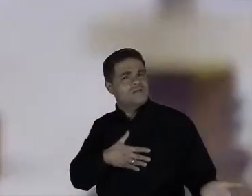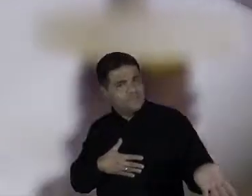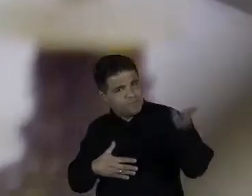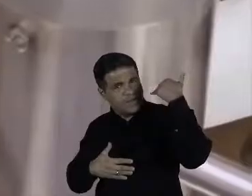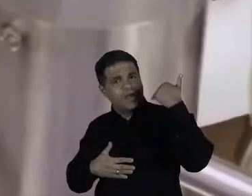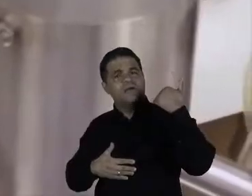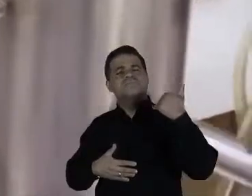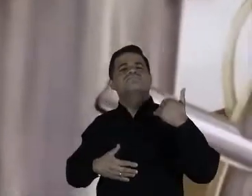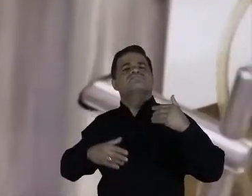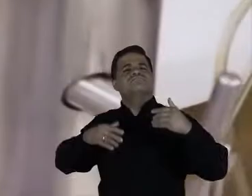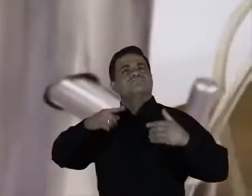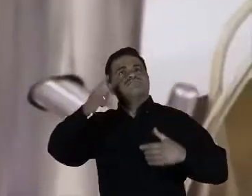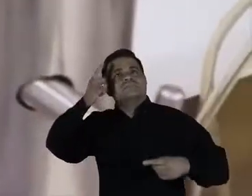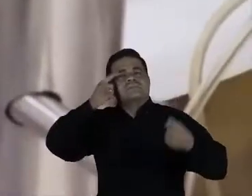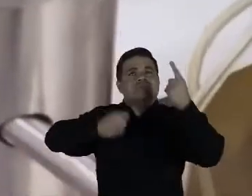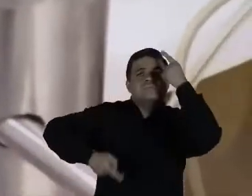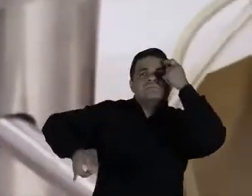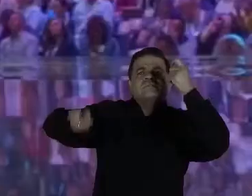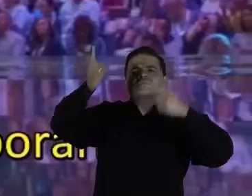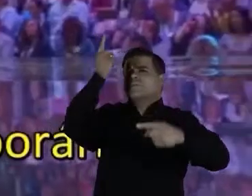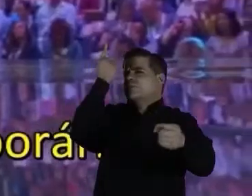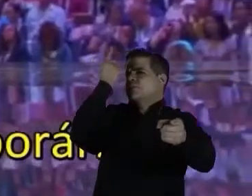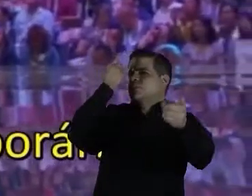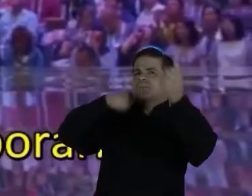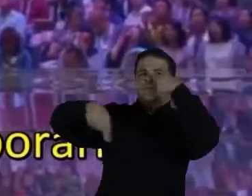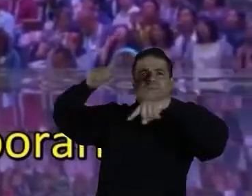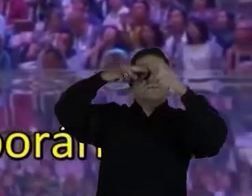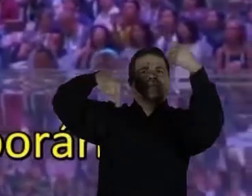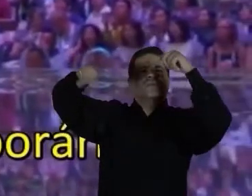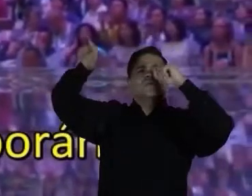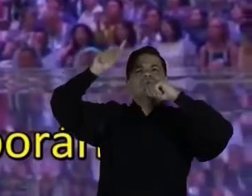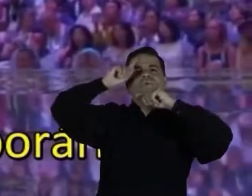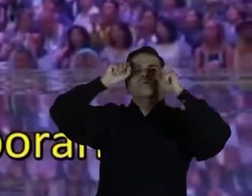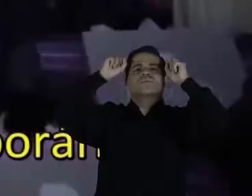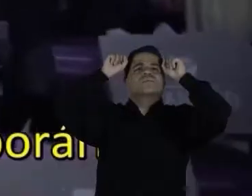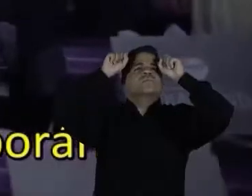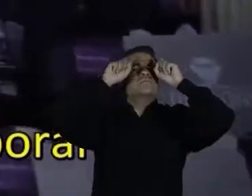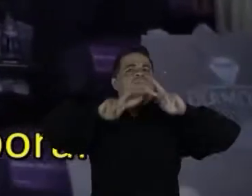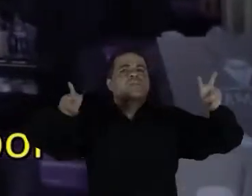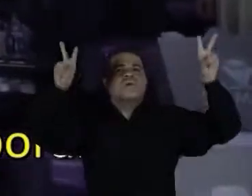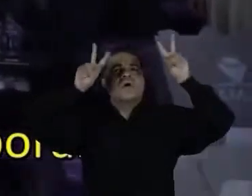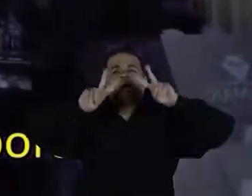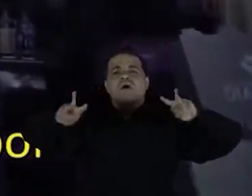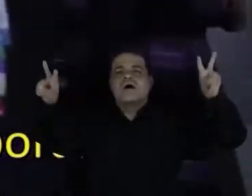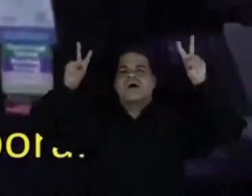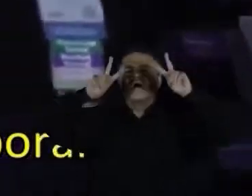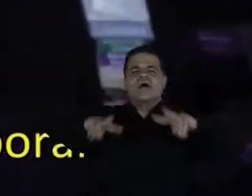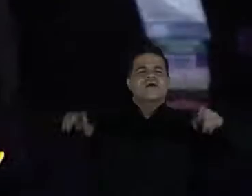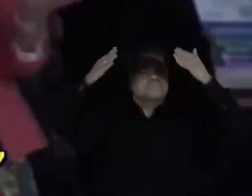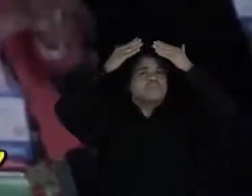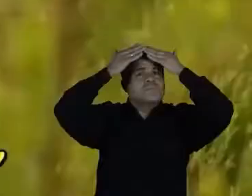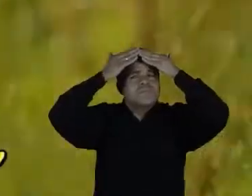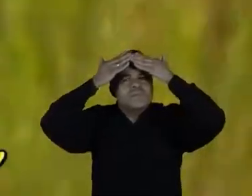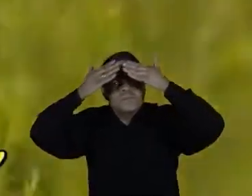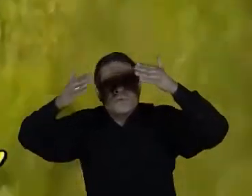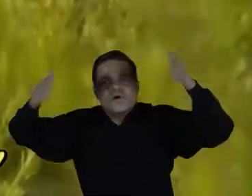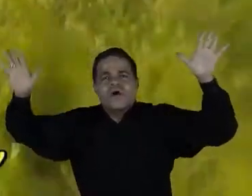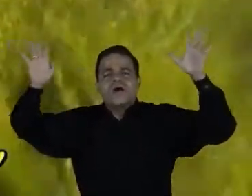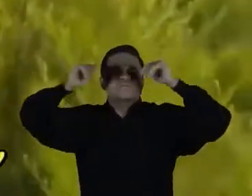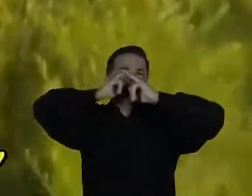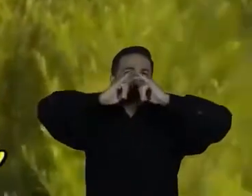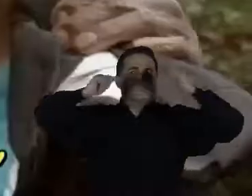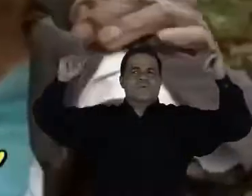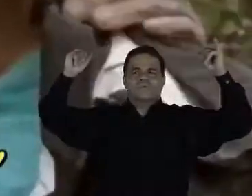Novamente, vamos revolucionar. Com uma visão que transcende o que é temporário. Com uma